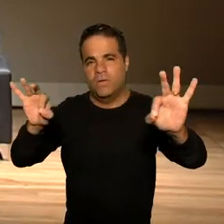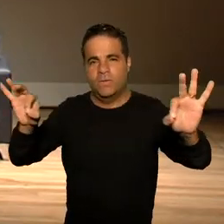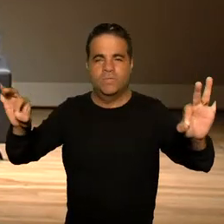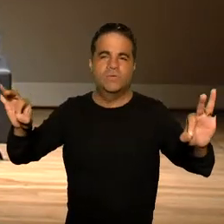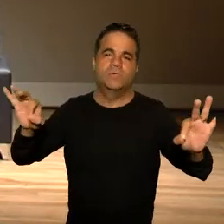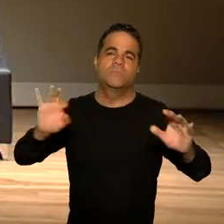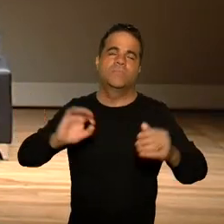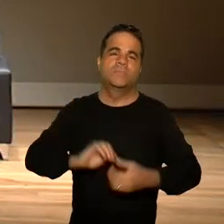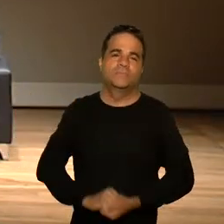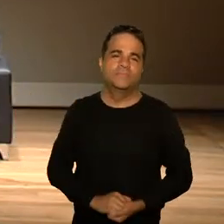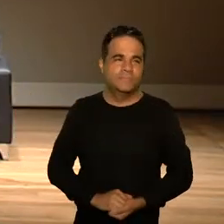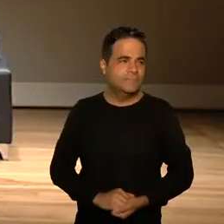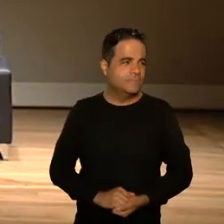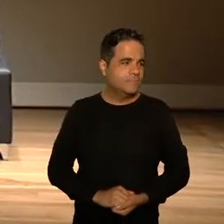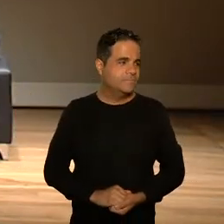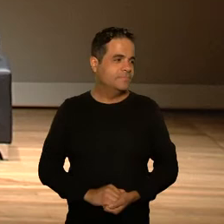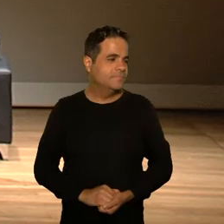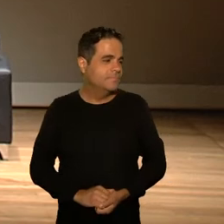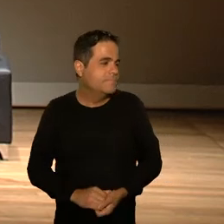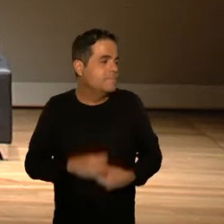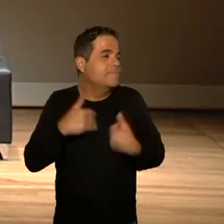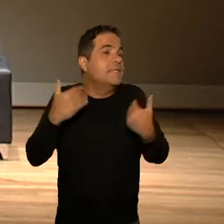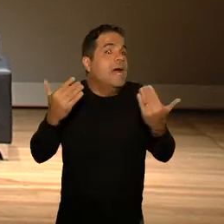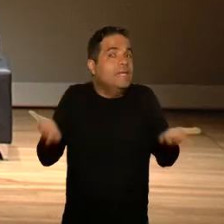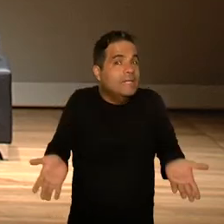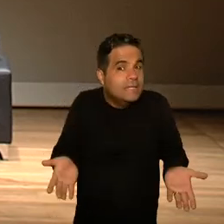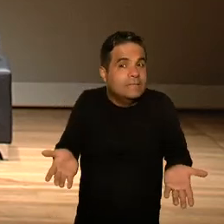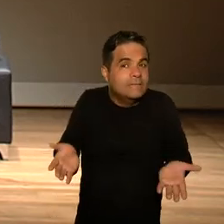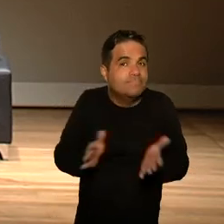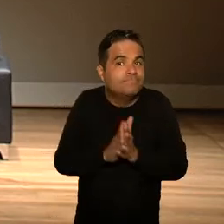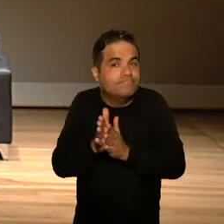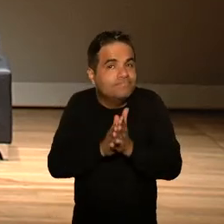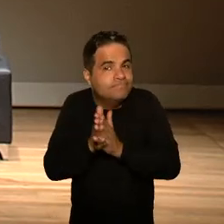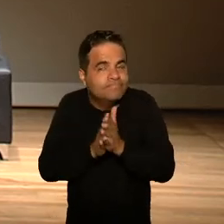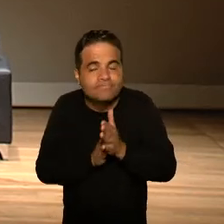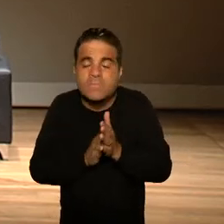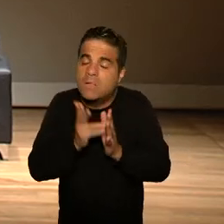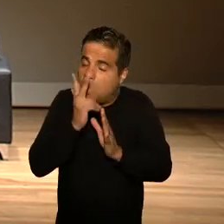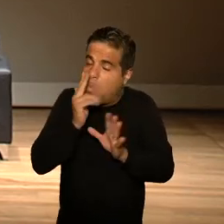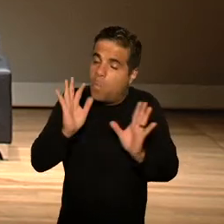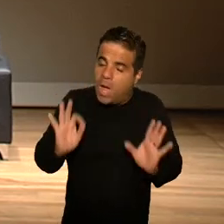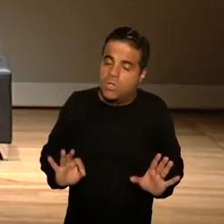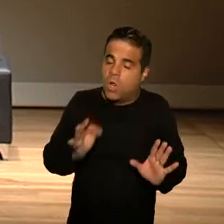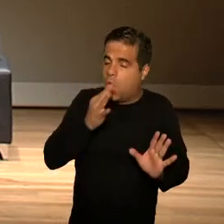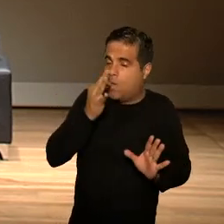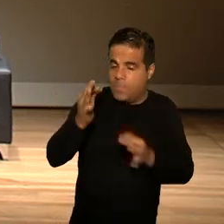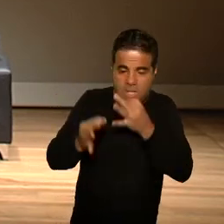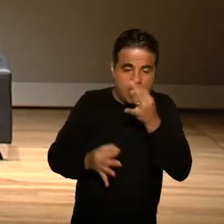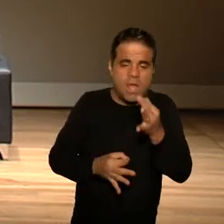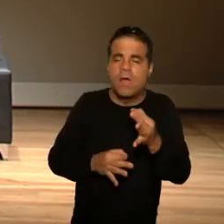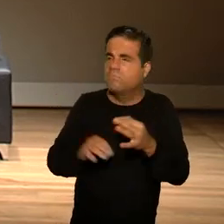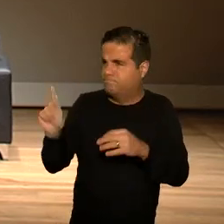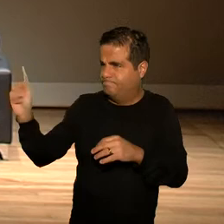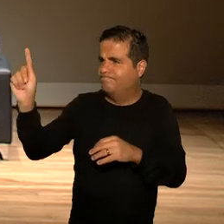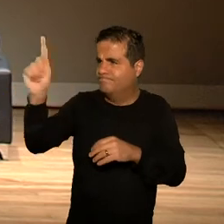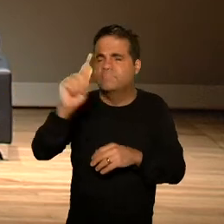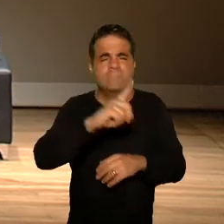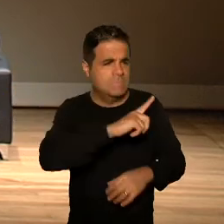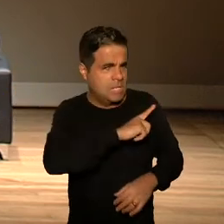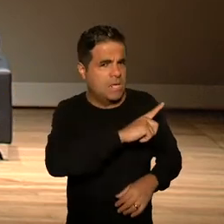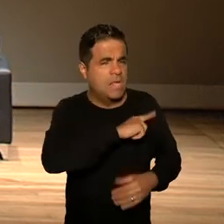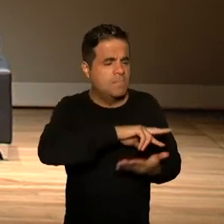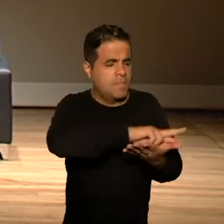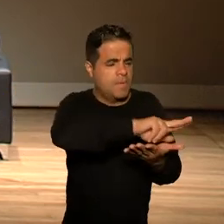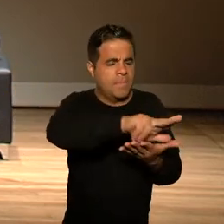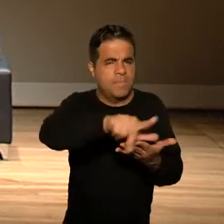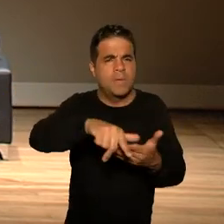E aí contem Bom eu acho que as instituições culturais elas oferecem muitas